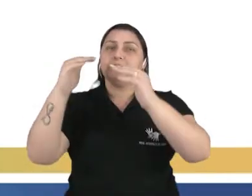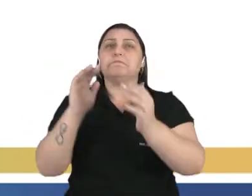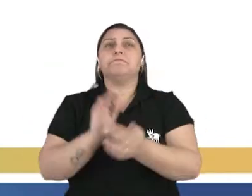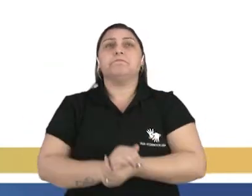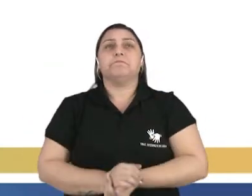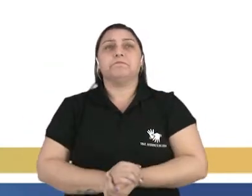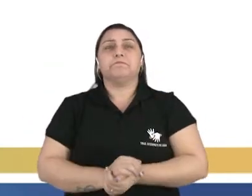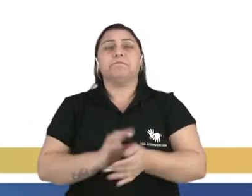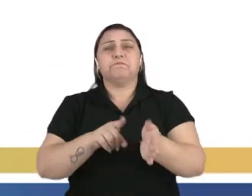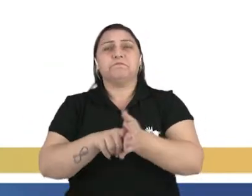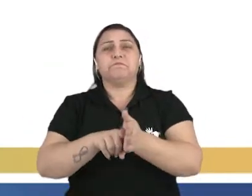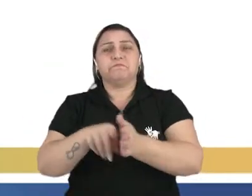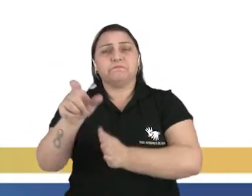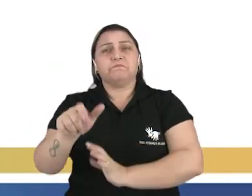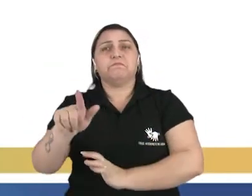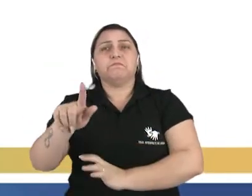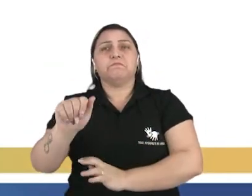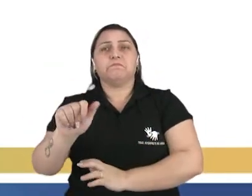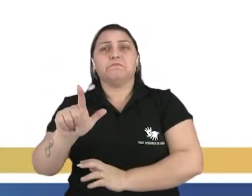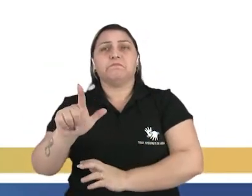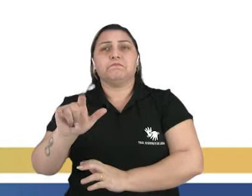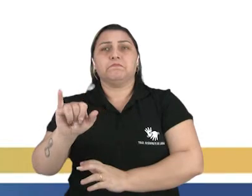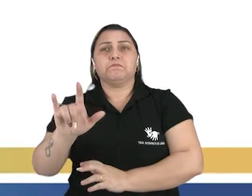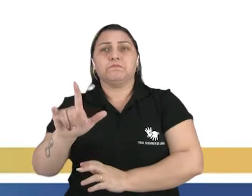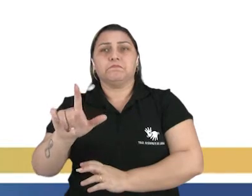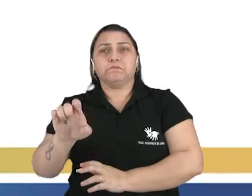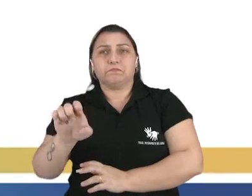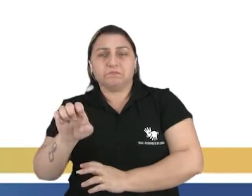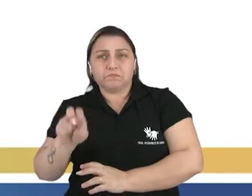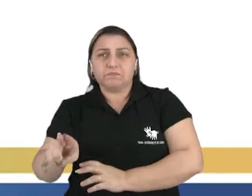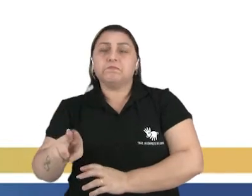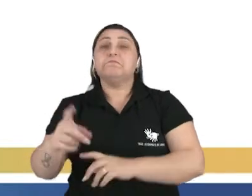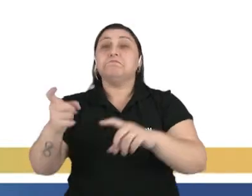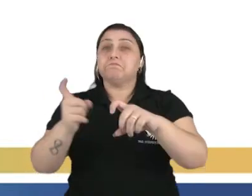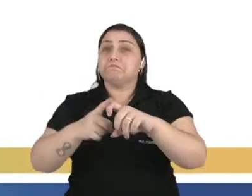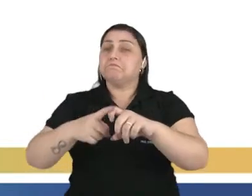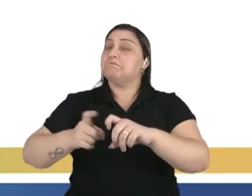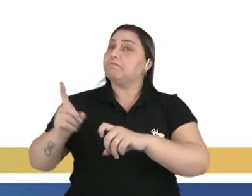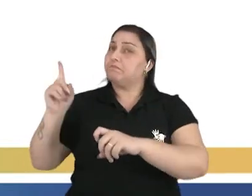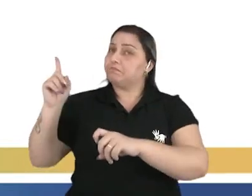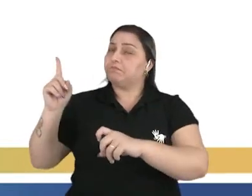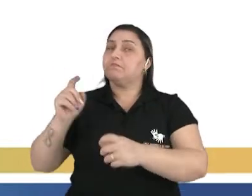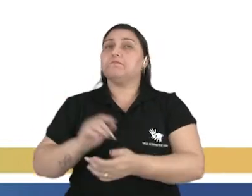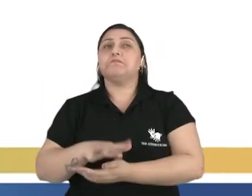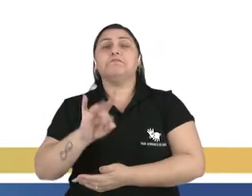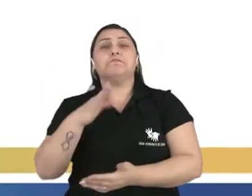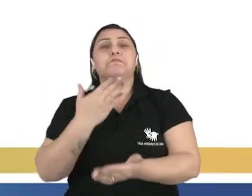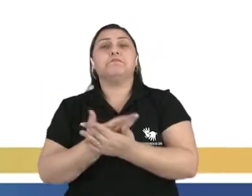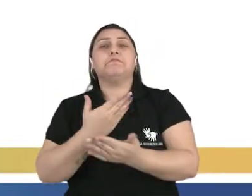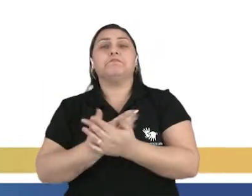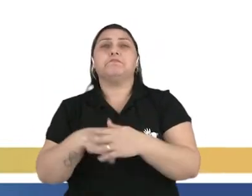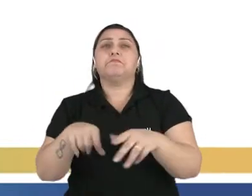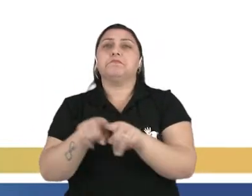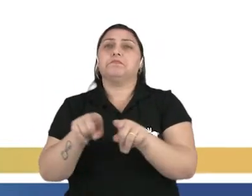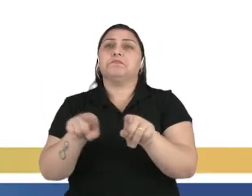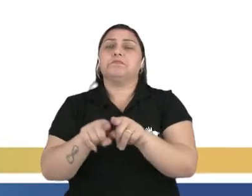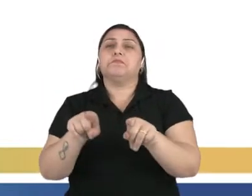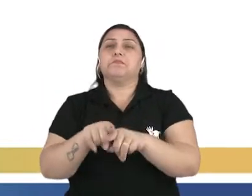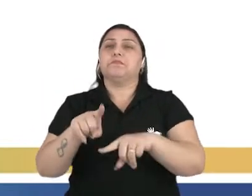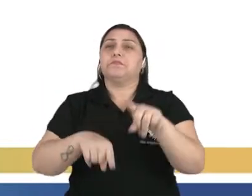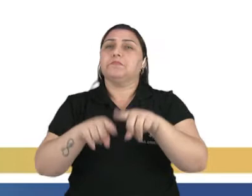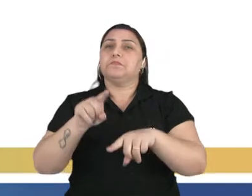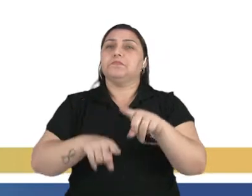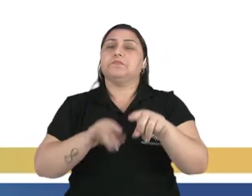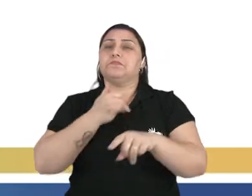de cientistas, Galileu, o próprio Galvani, ele era médico, só que ele estudava também com objetos